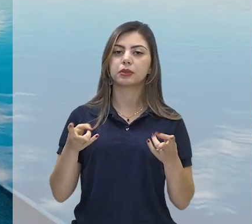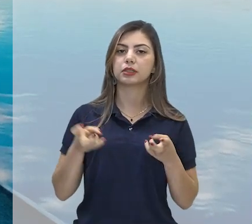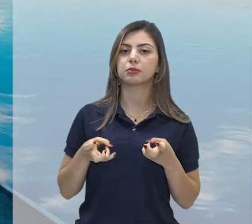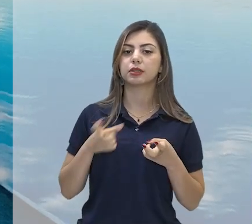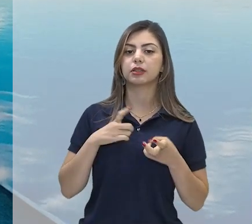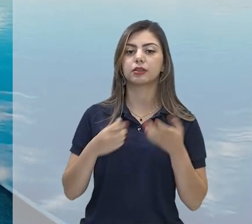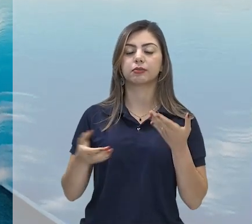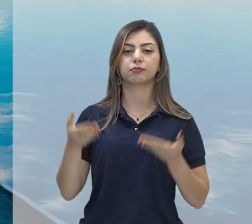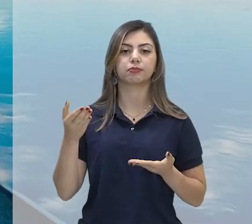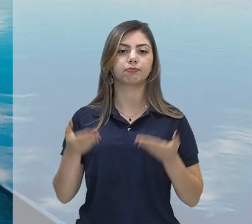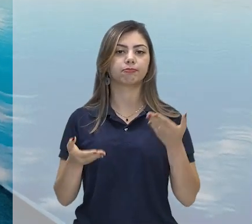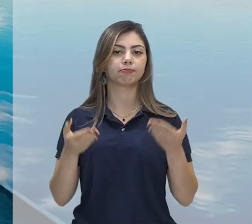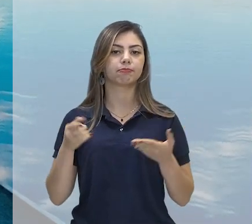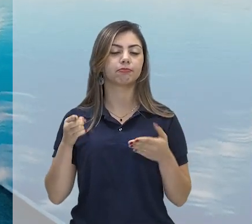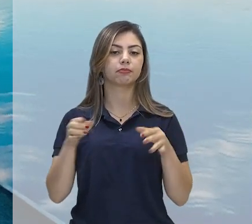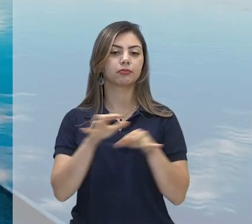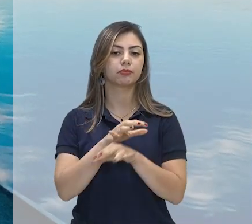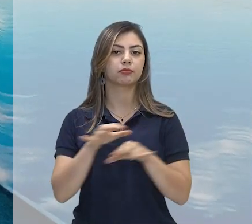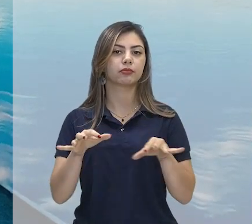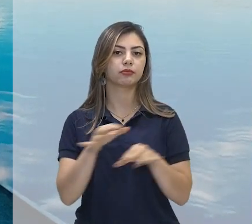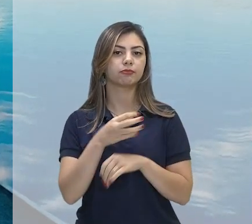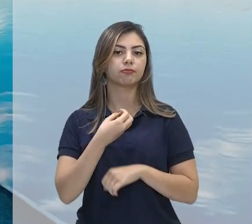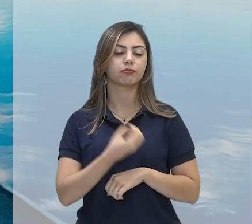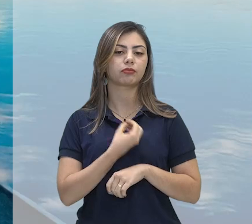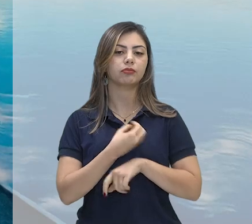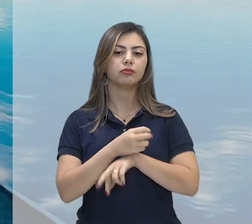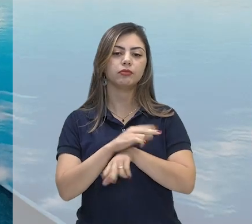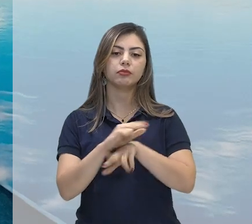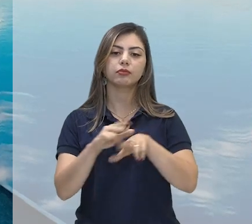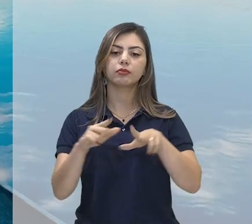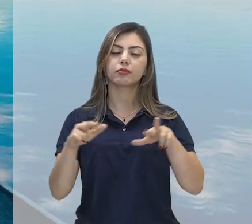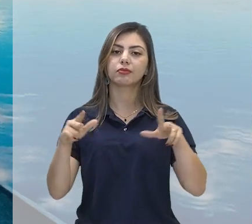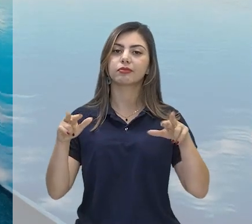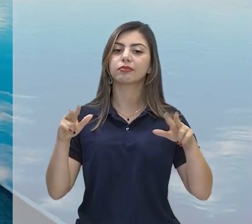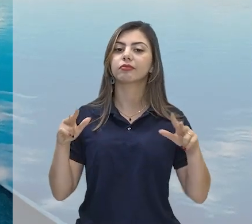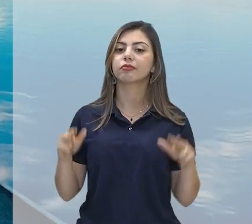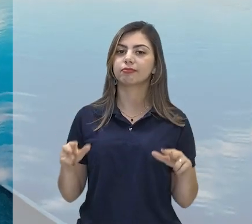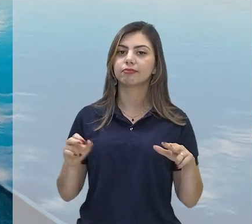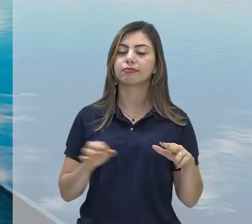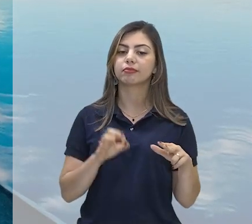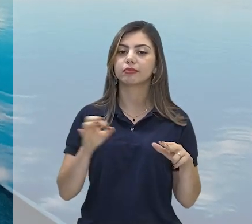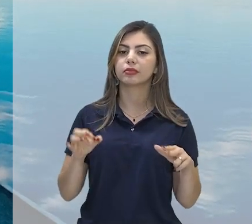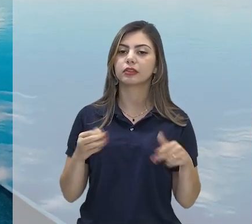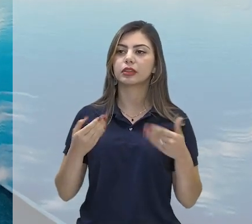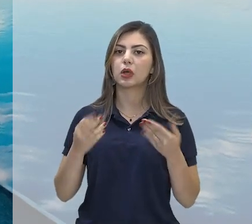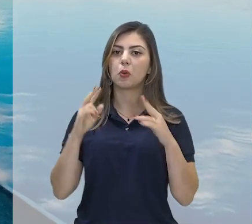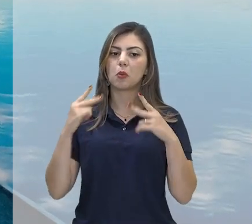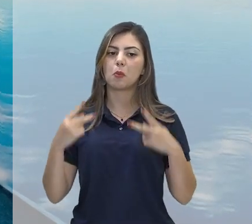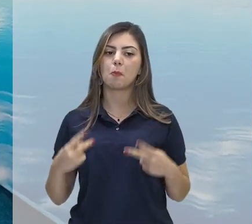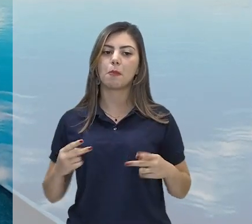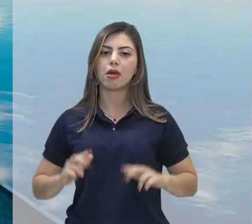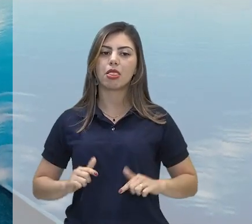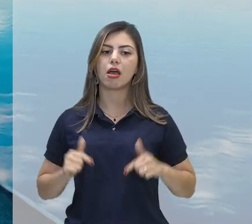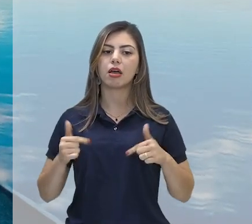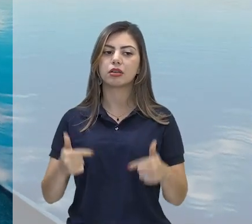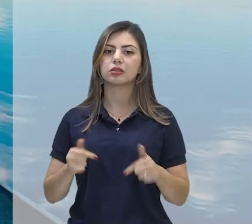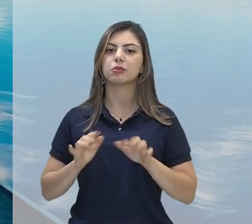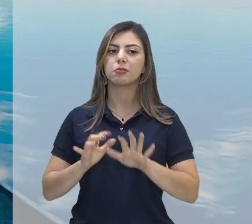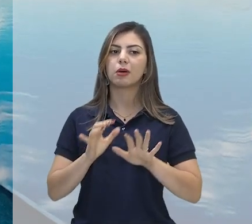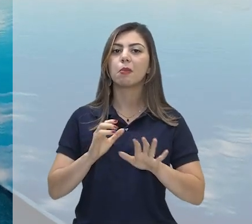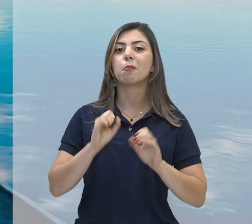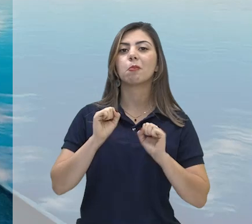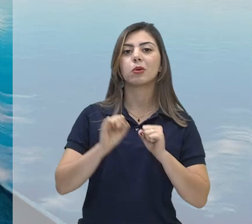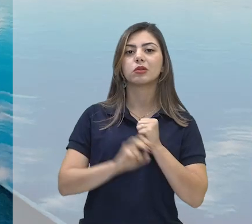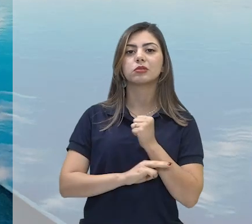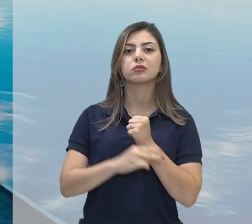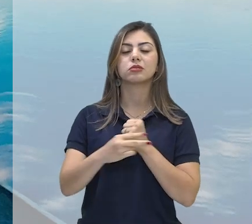bioma, das suas formas de vida, ele é muito sensível a qualquer interferência humana. A Amazônia, então,